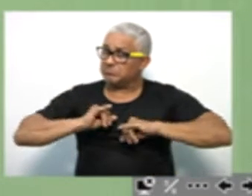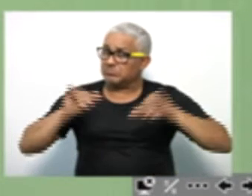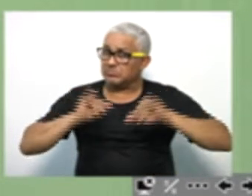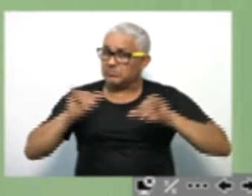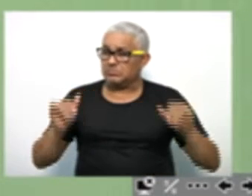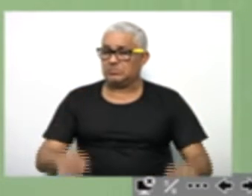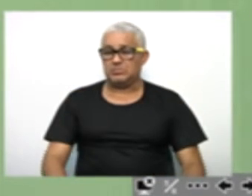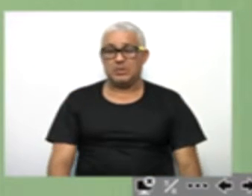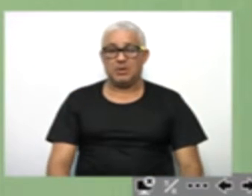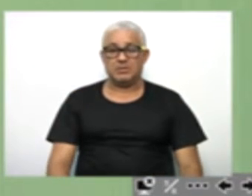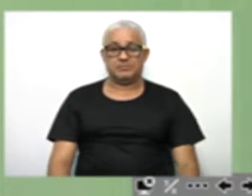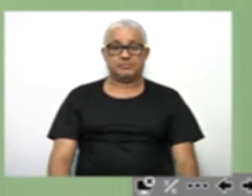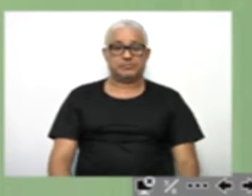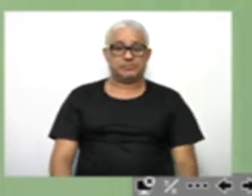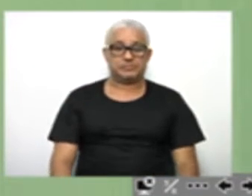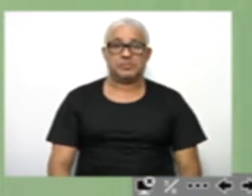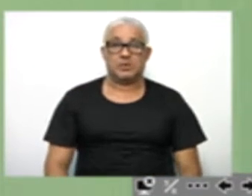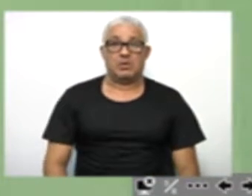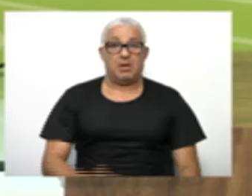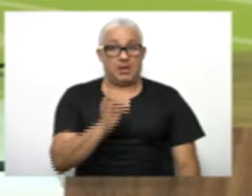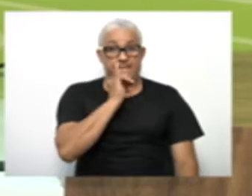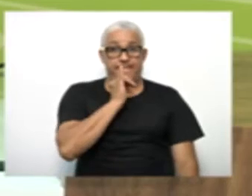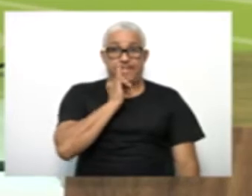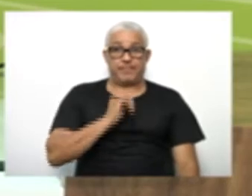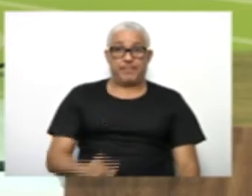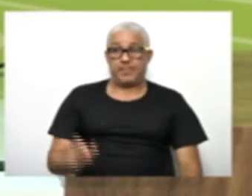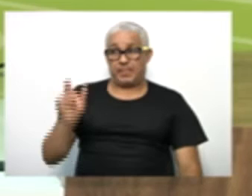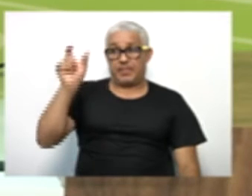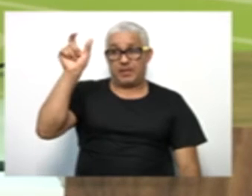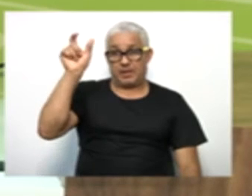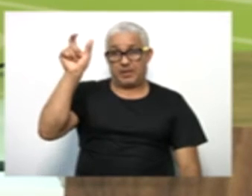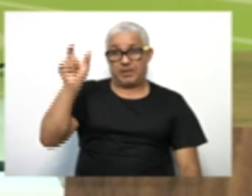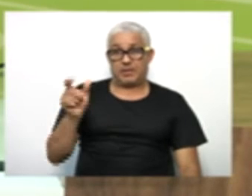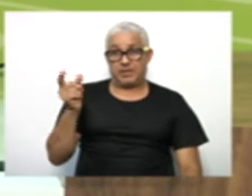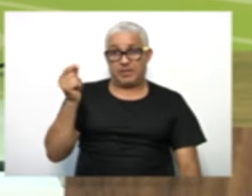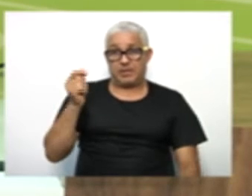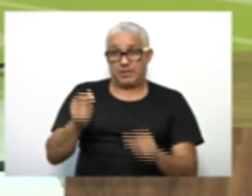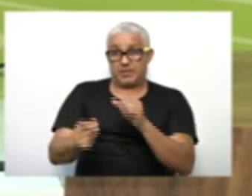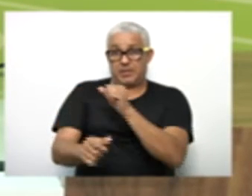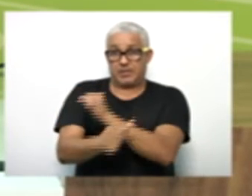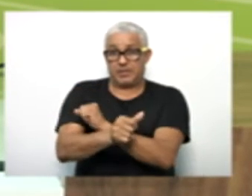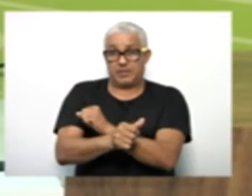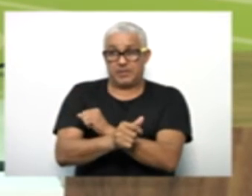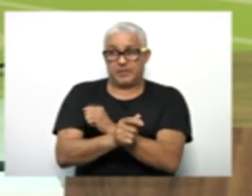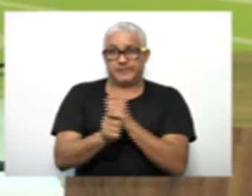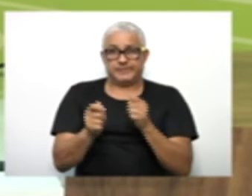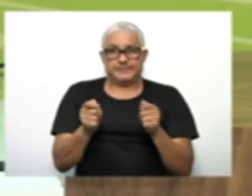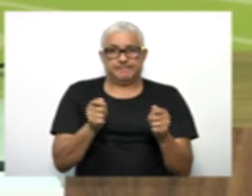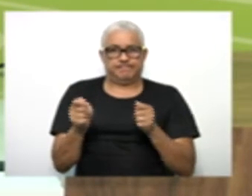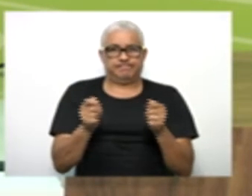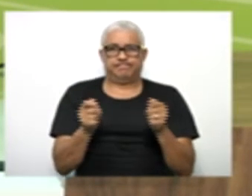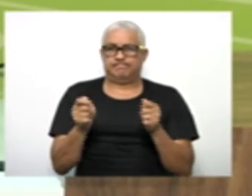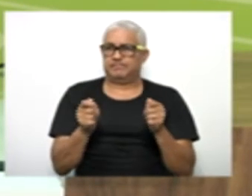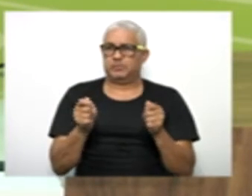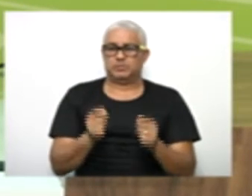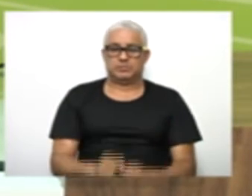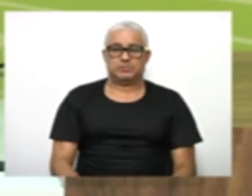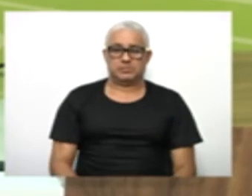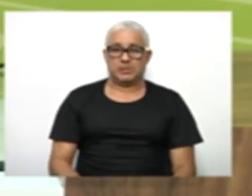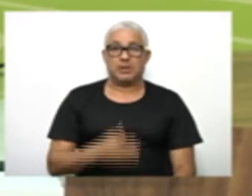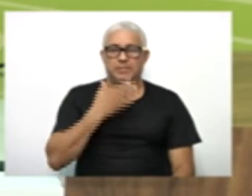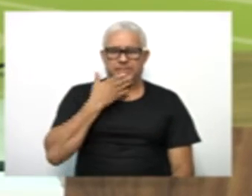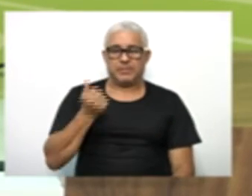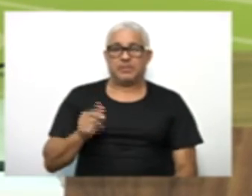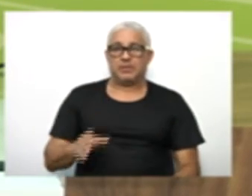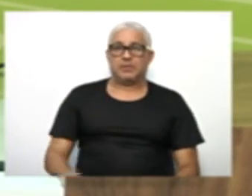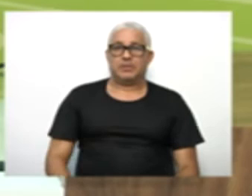à ilustração. Então, veja, aquele investidor que é mais moderado, né, ou seja, ou melhor, vamos começar do mais